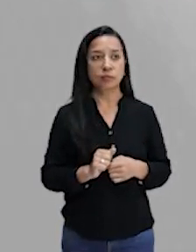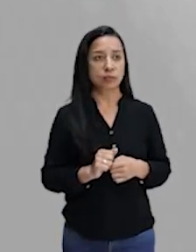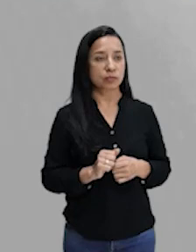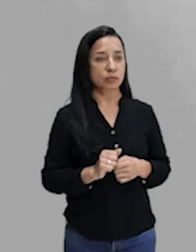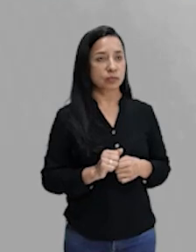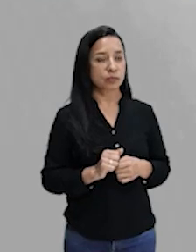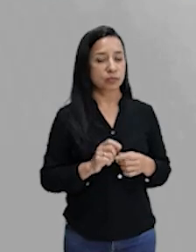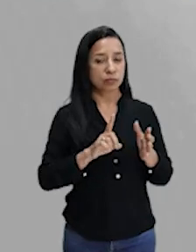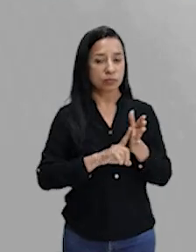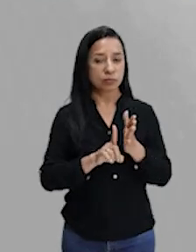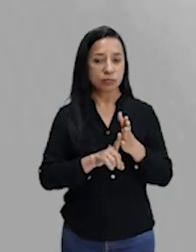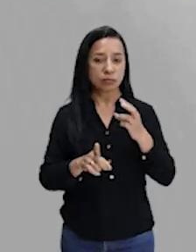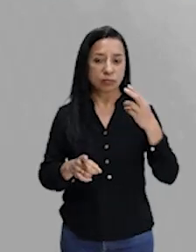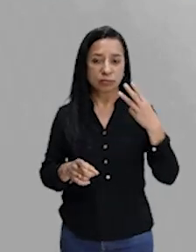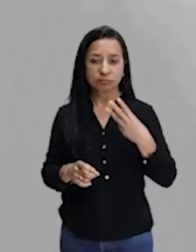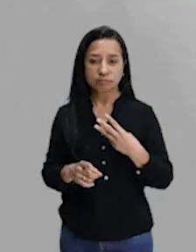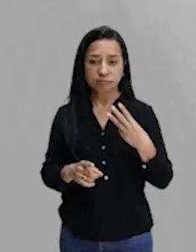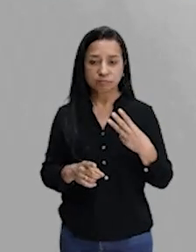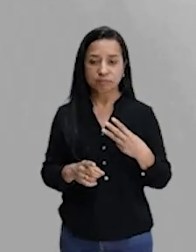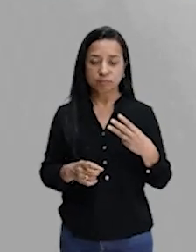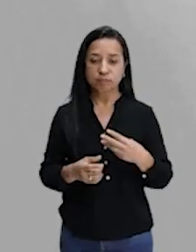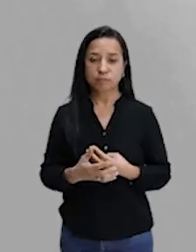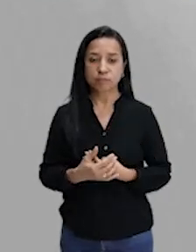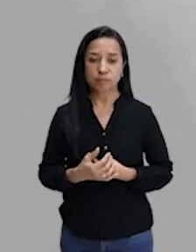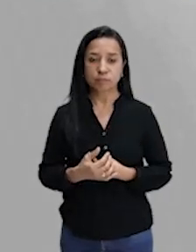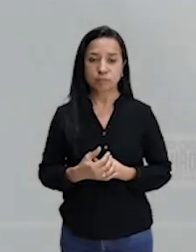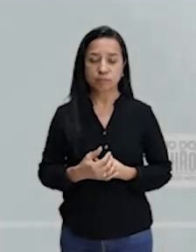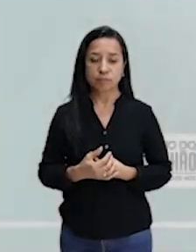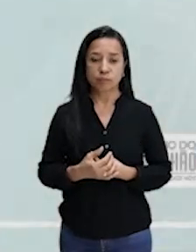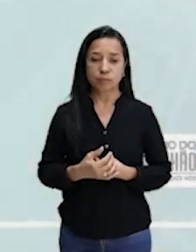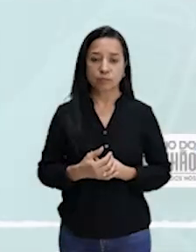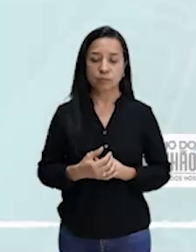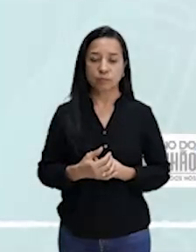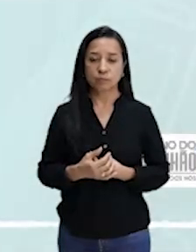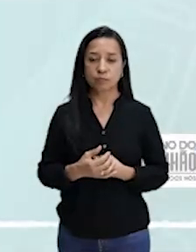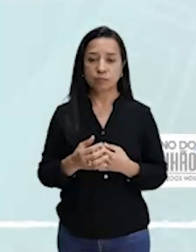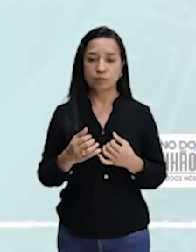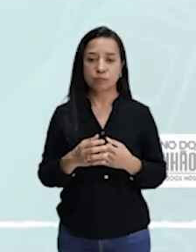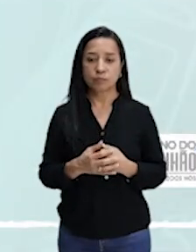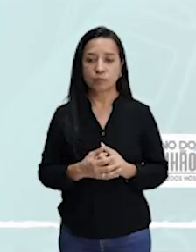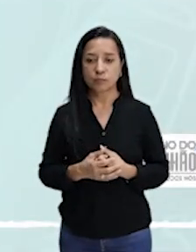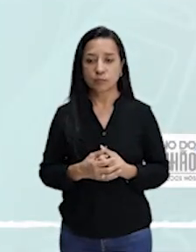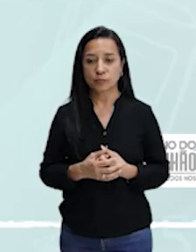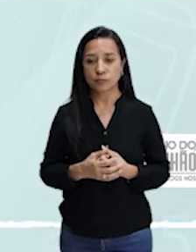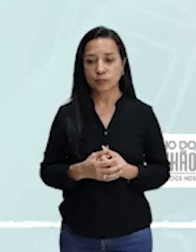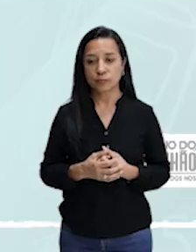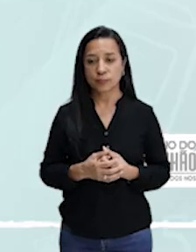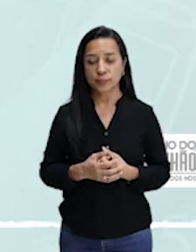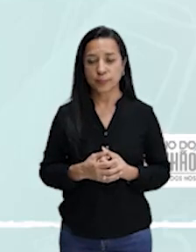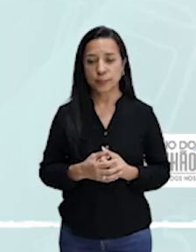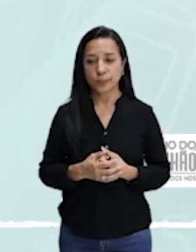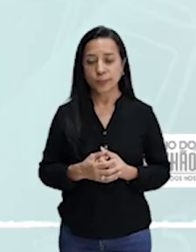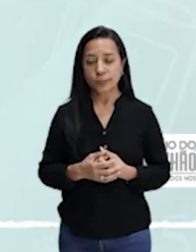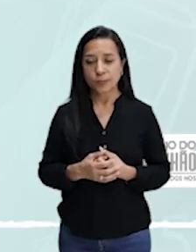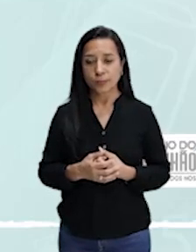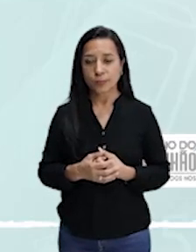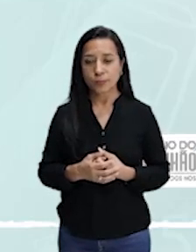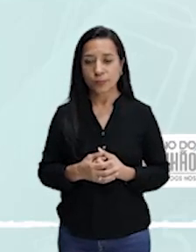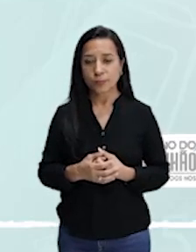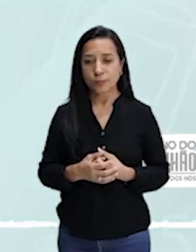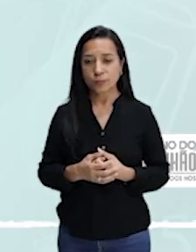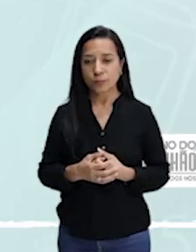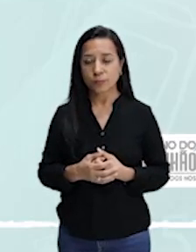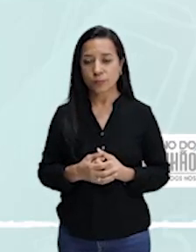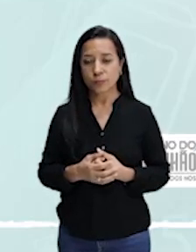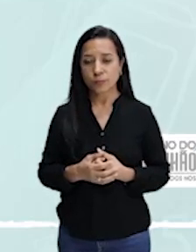para a questão 3 o seguinte um fio condutor é atravessado por uma corrente elétrica